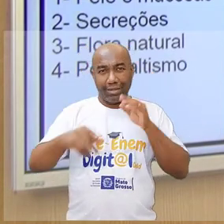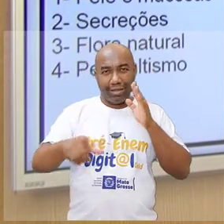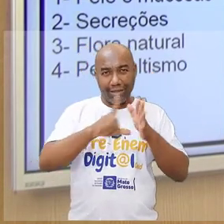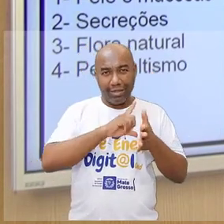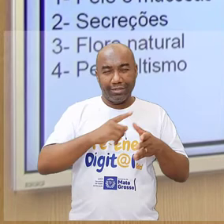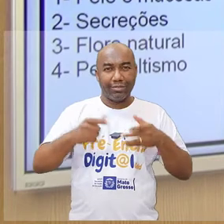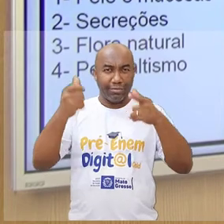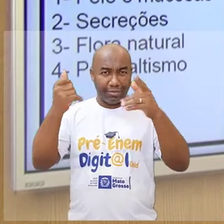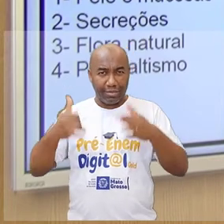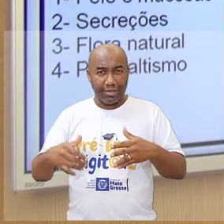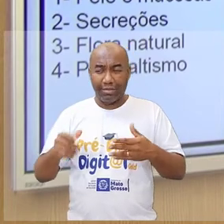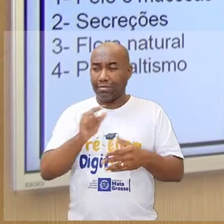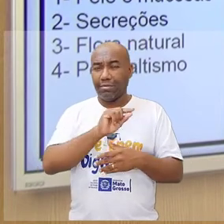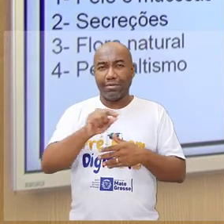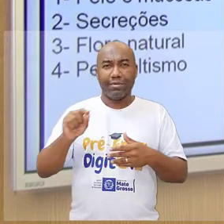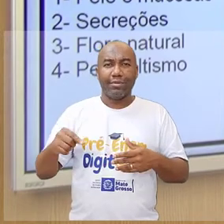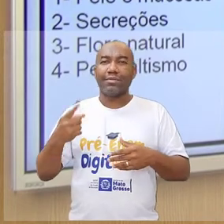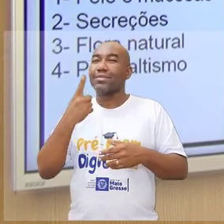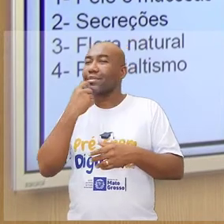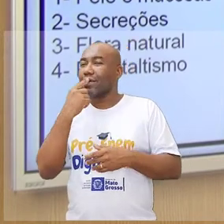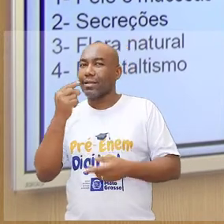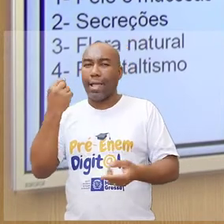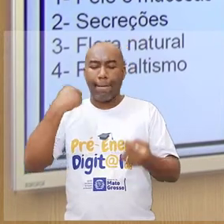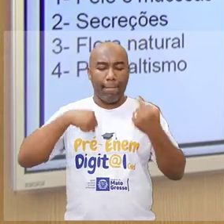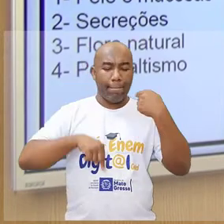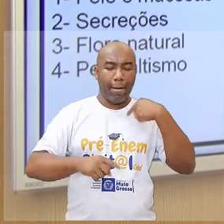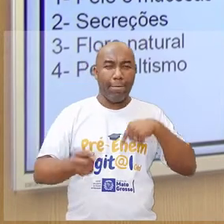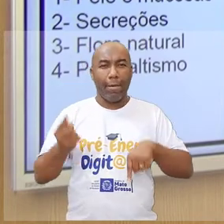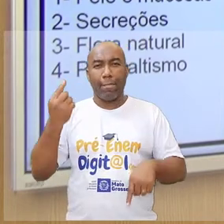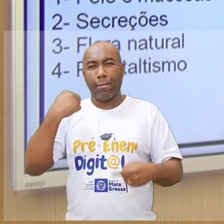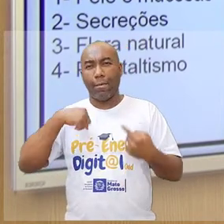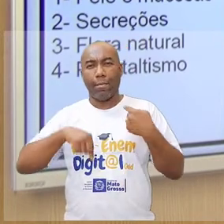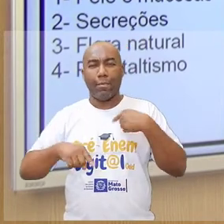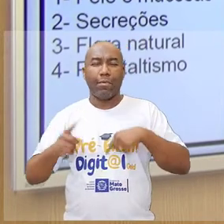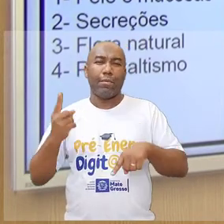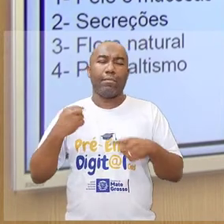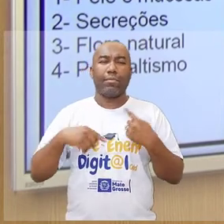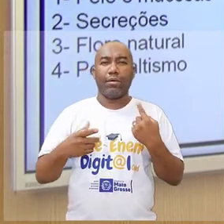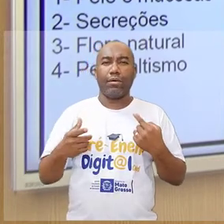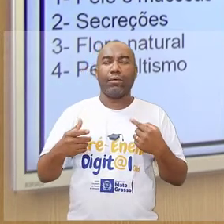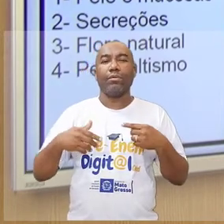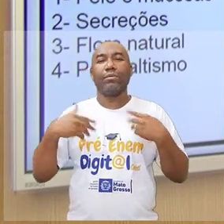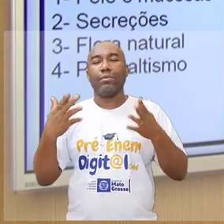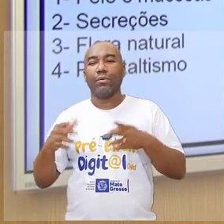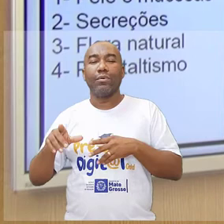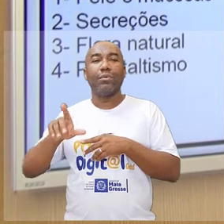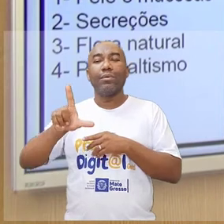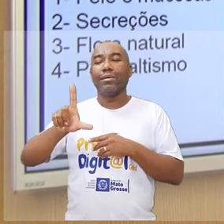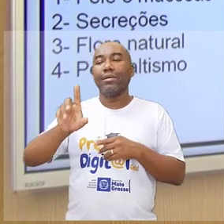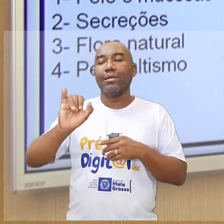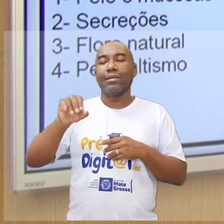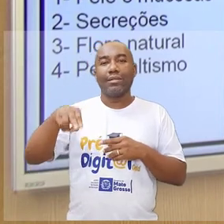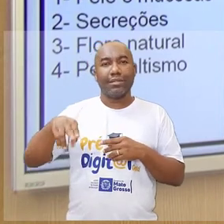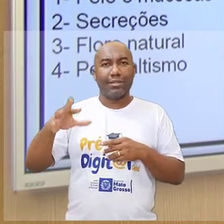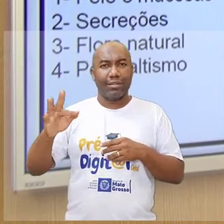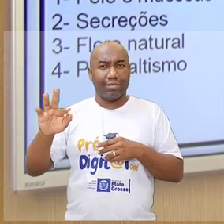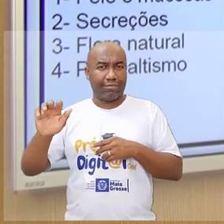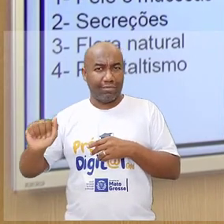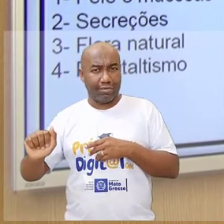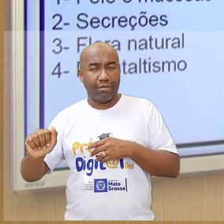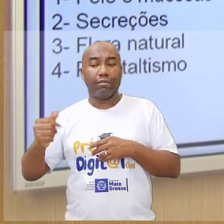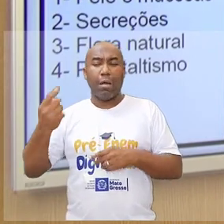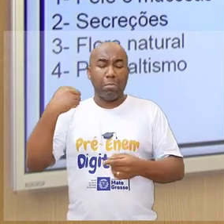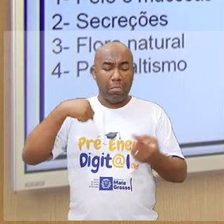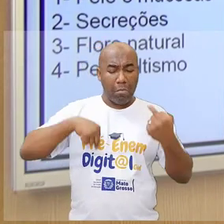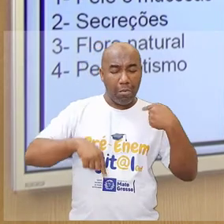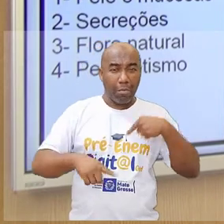ficam circulando pelo sangue, circulando pela linfa e, à medida que